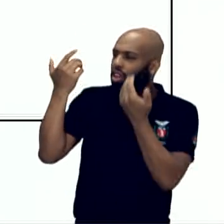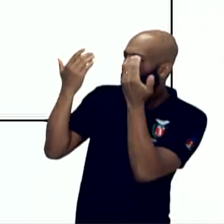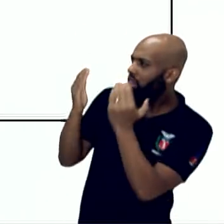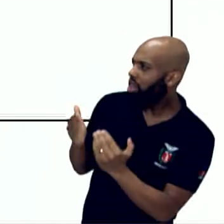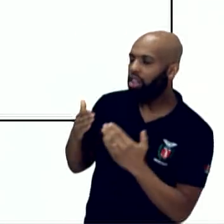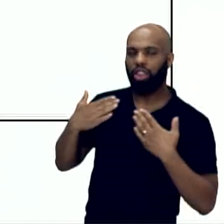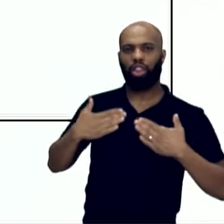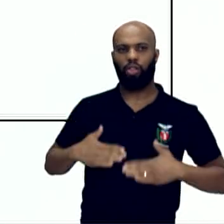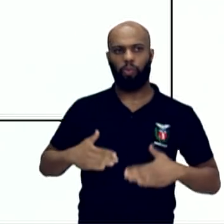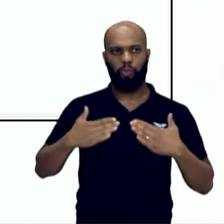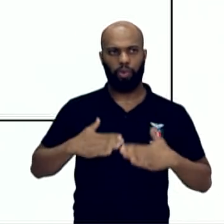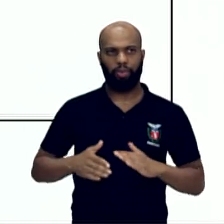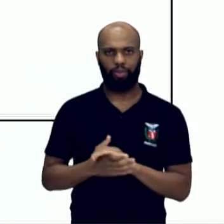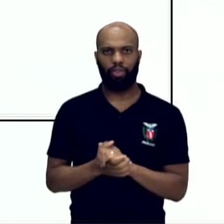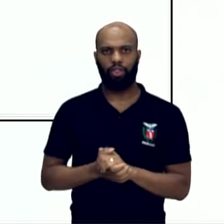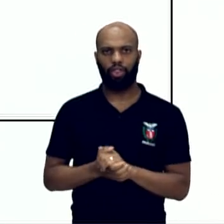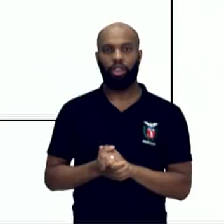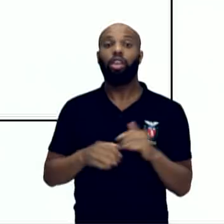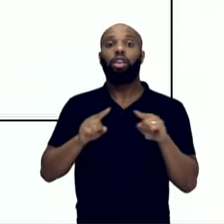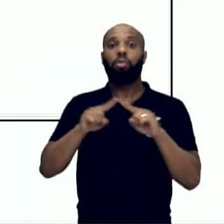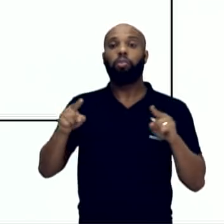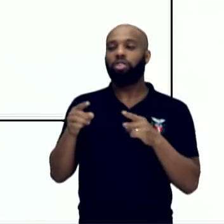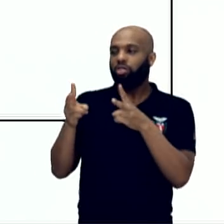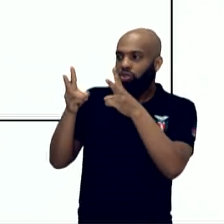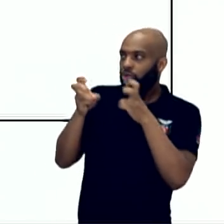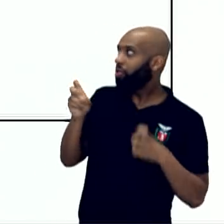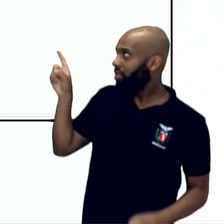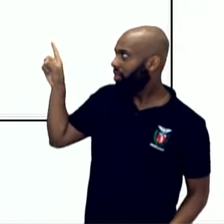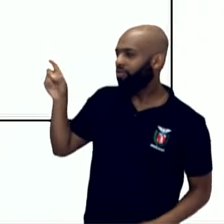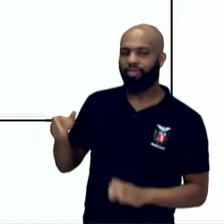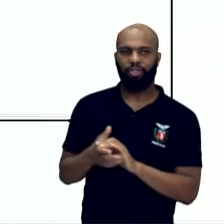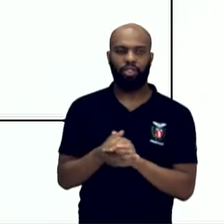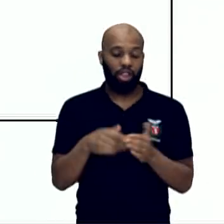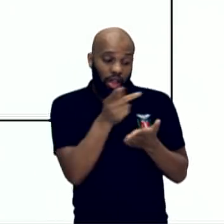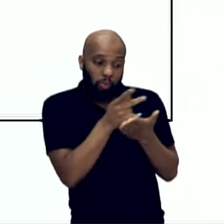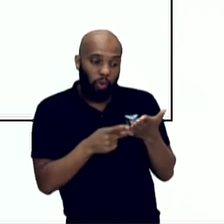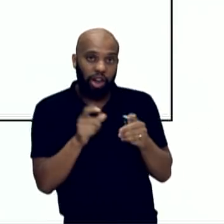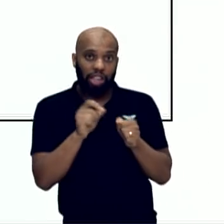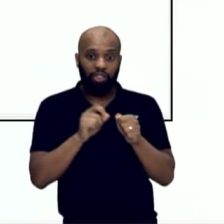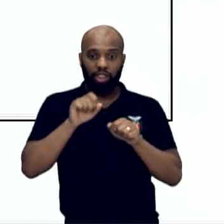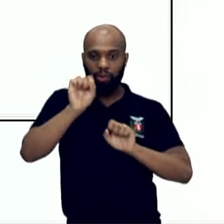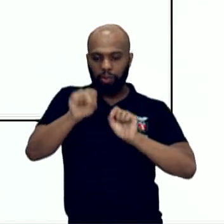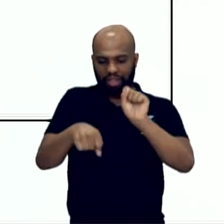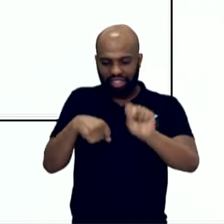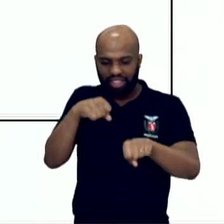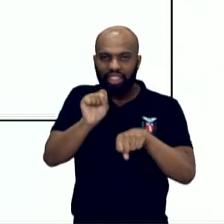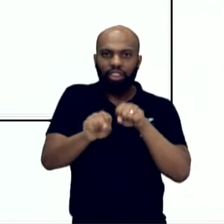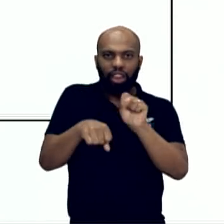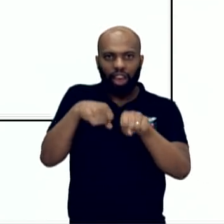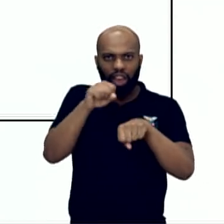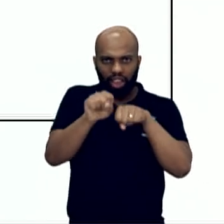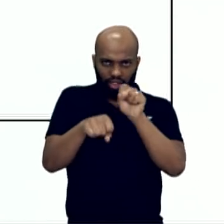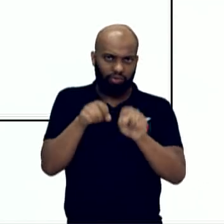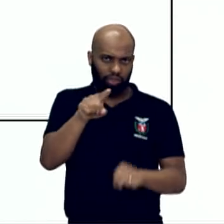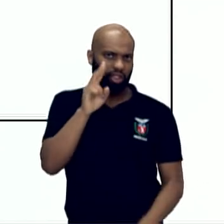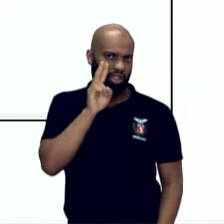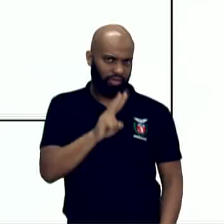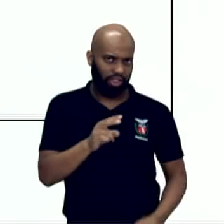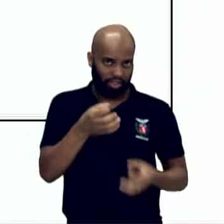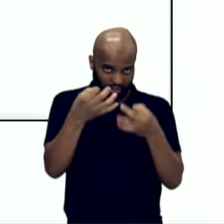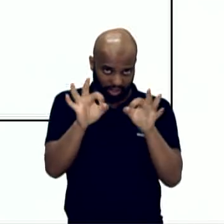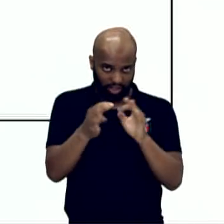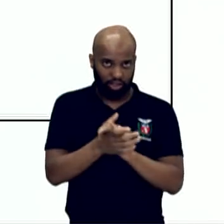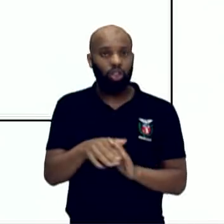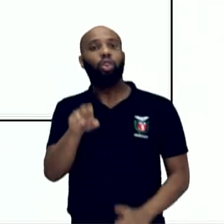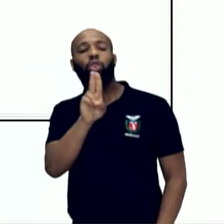calma. Mas observe, o poeta está formando uma bicicleta, todo mundo está vendo, e ele